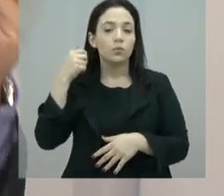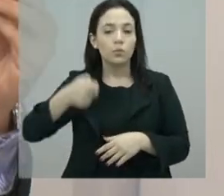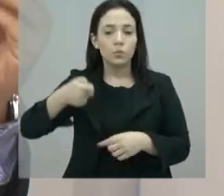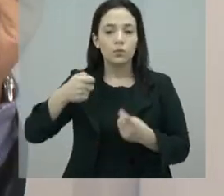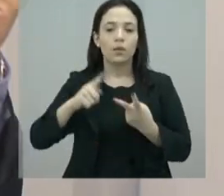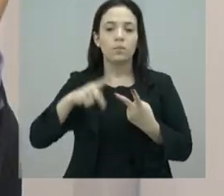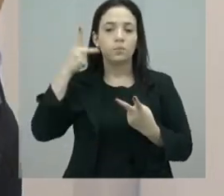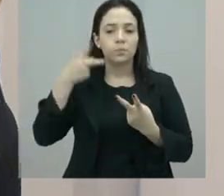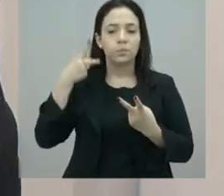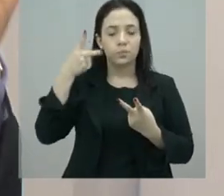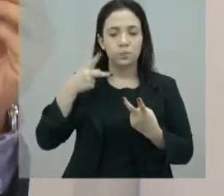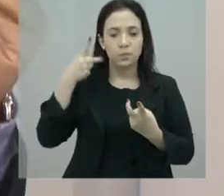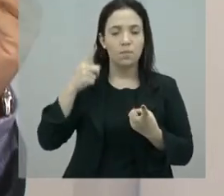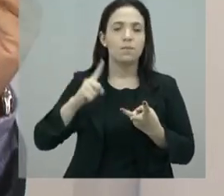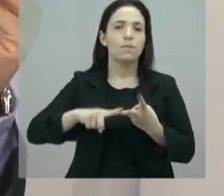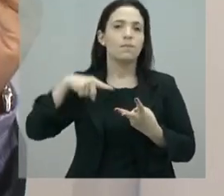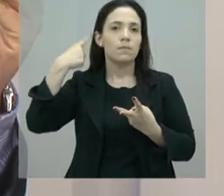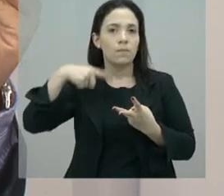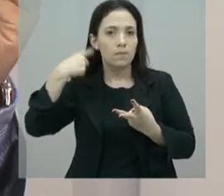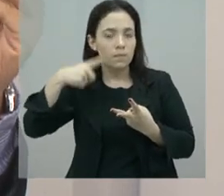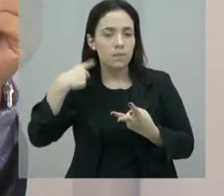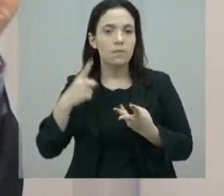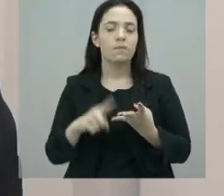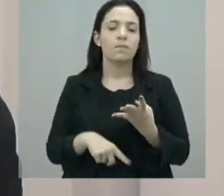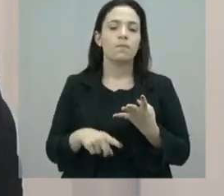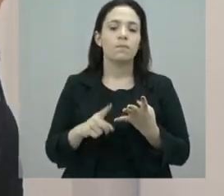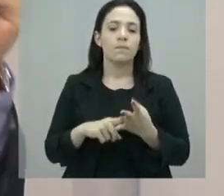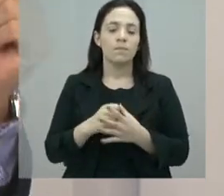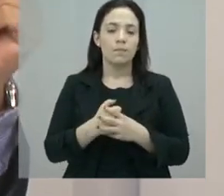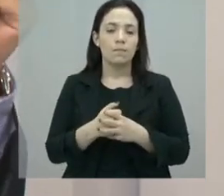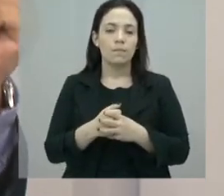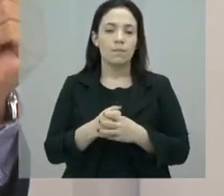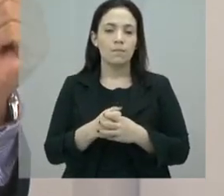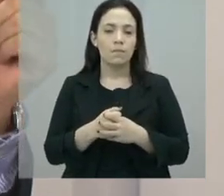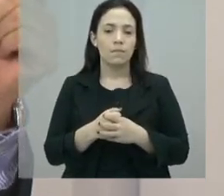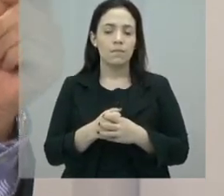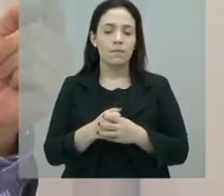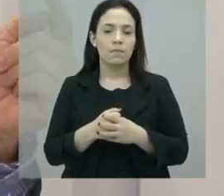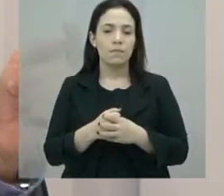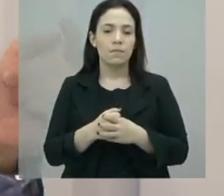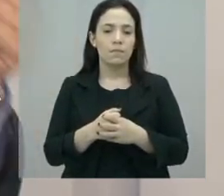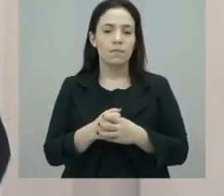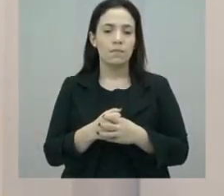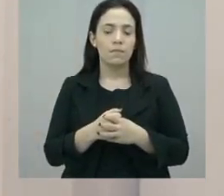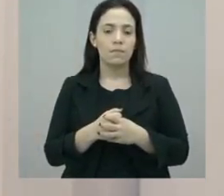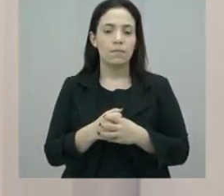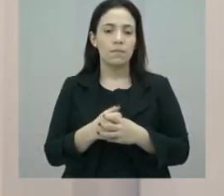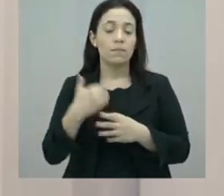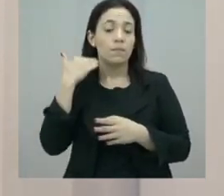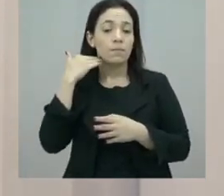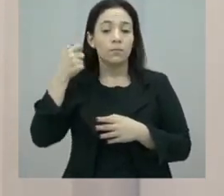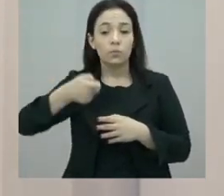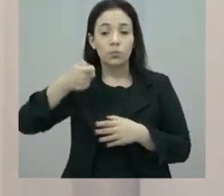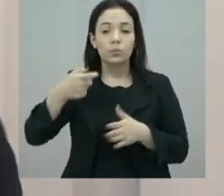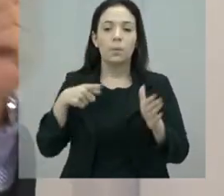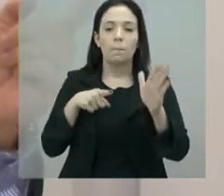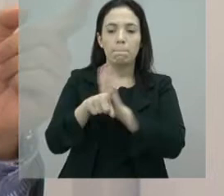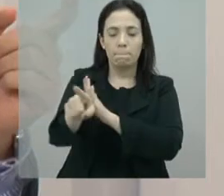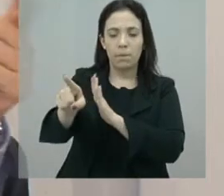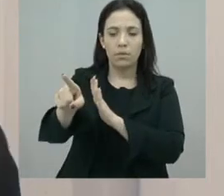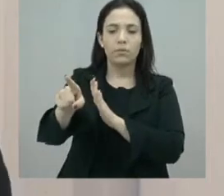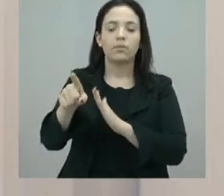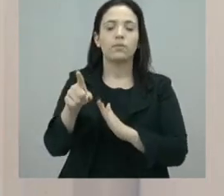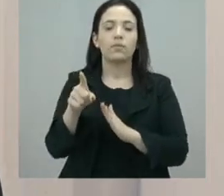o promotor, o advogado, e aí o juiz faz a pergunta ao entrevistador forense por